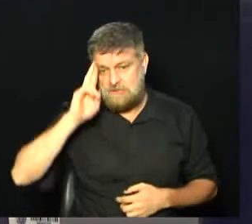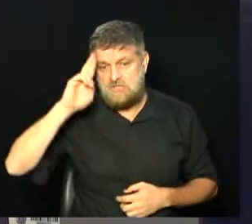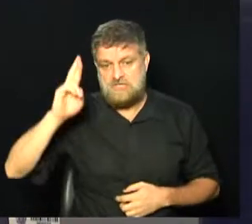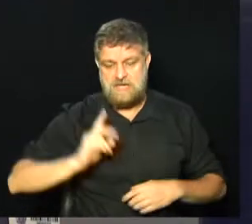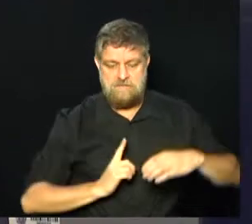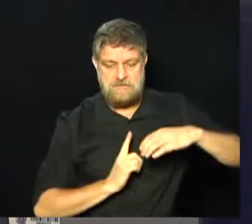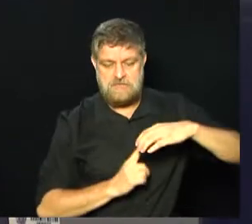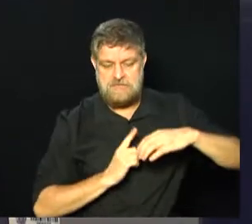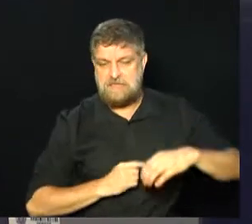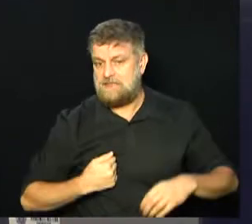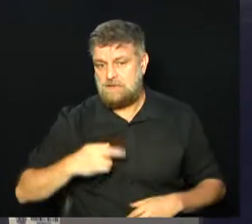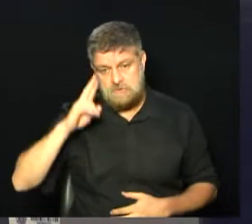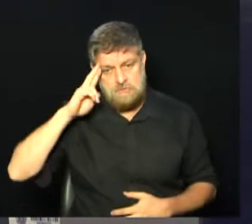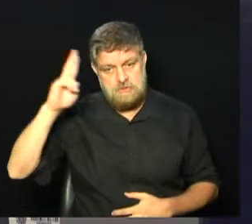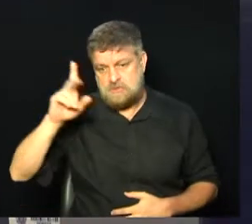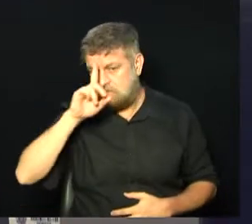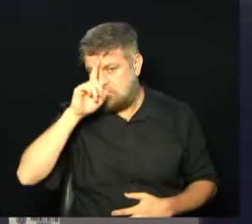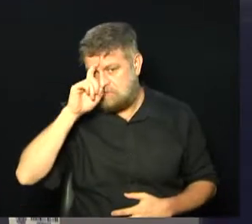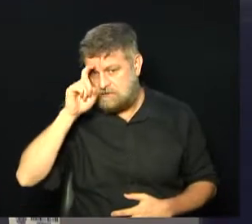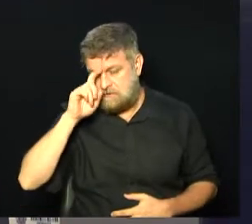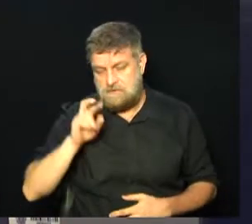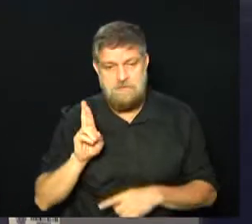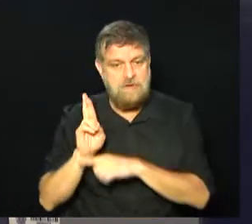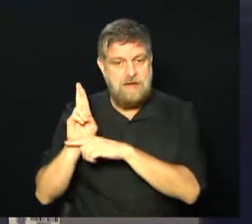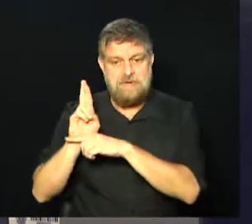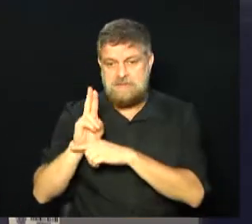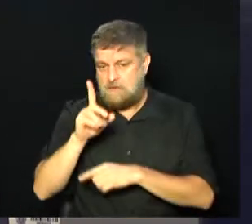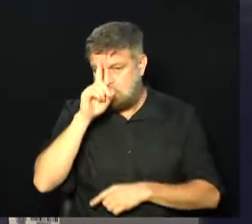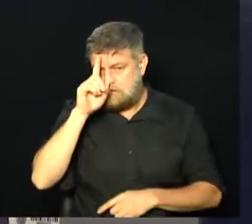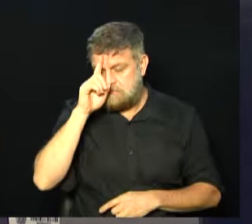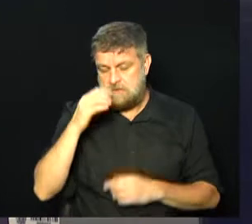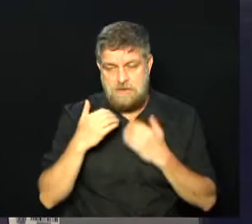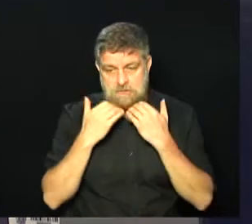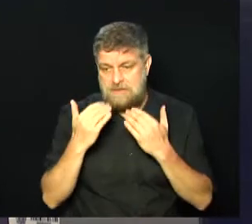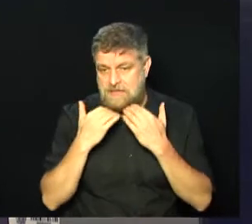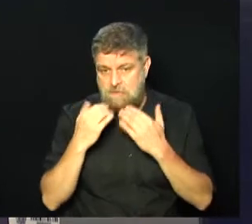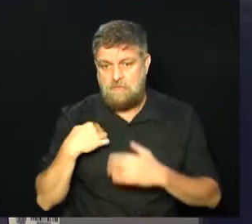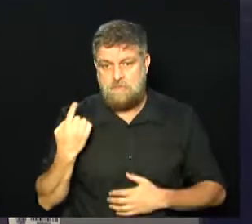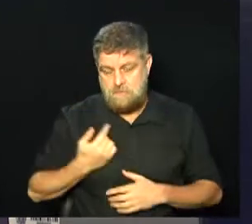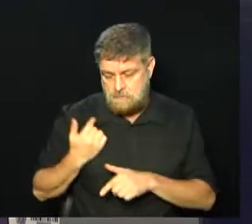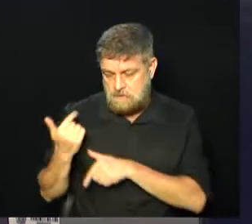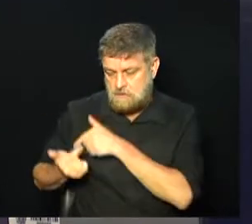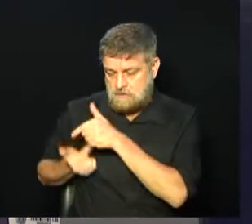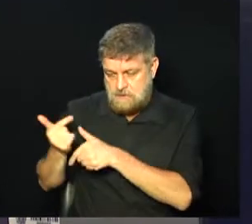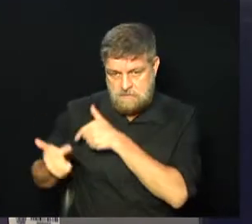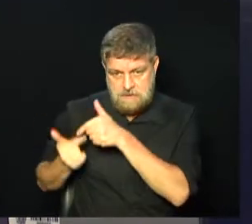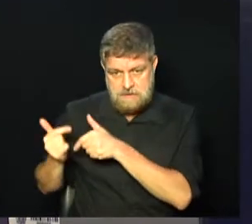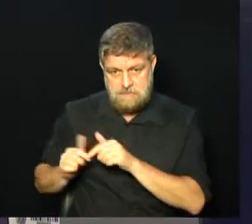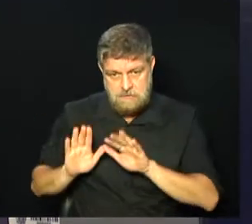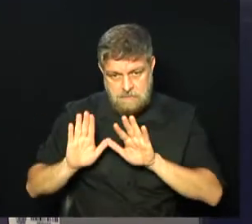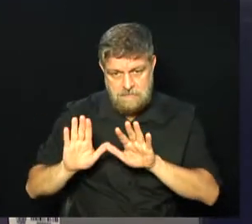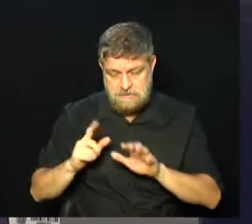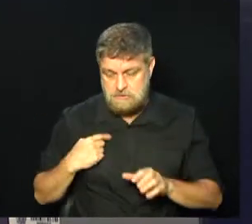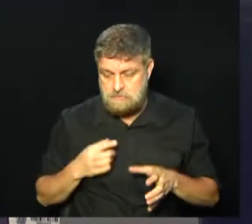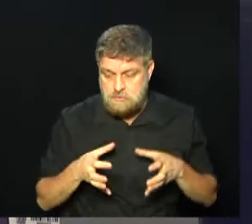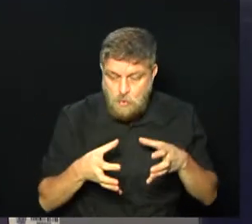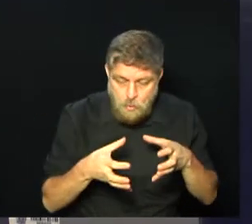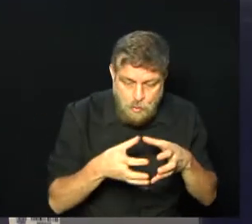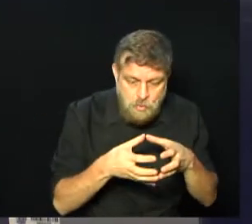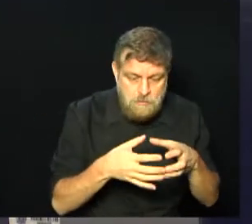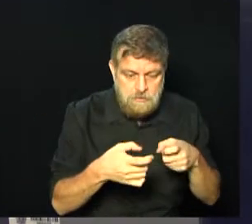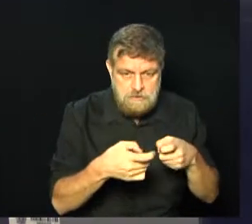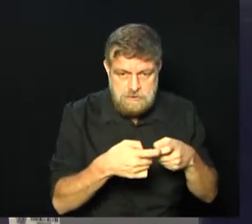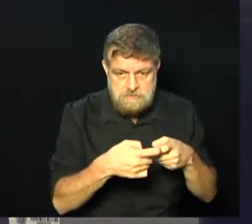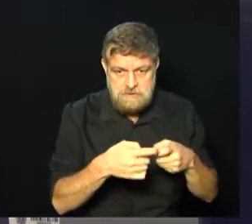de hospitais, e não representamos nenhum hospital em si, apesar de trabalharmos nele. Então, como foi falado, eu